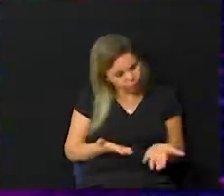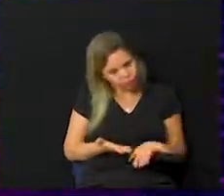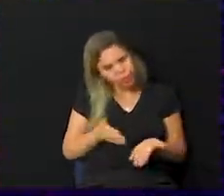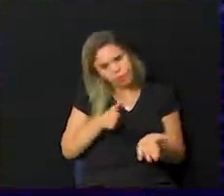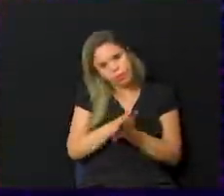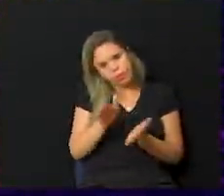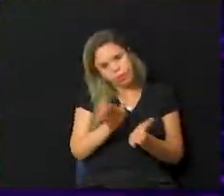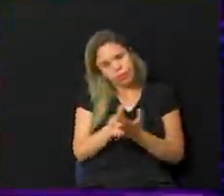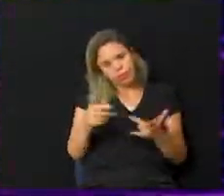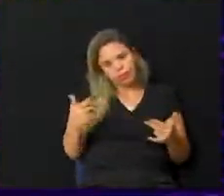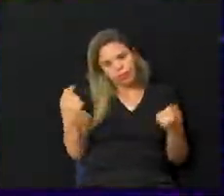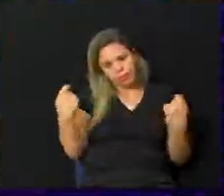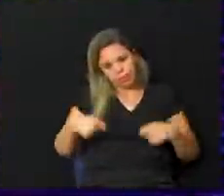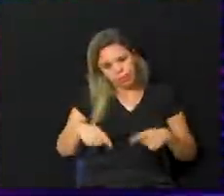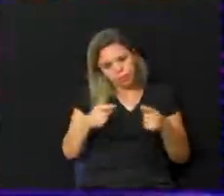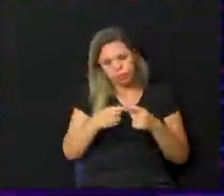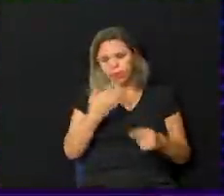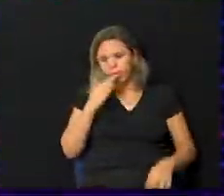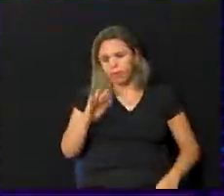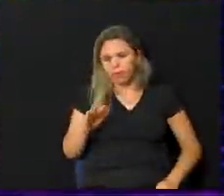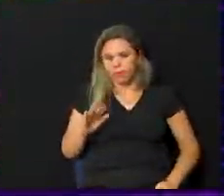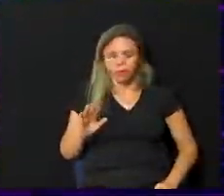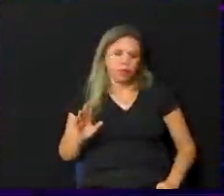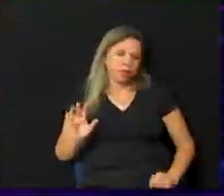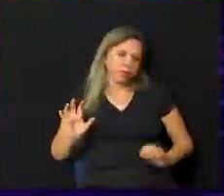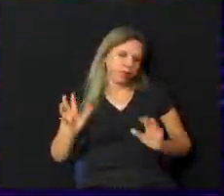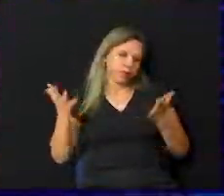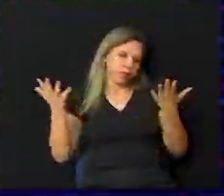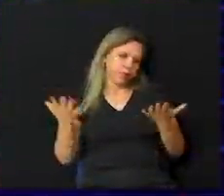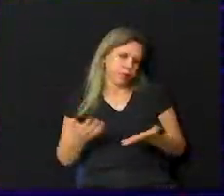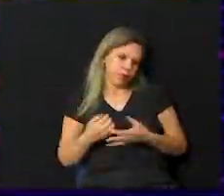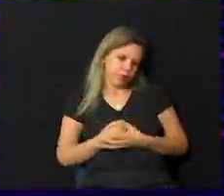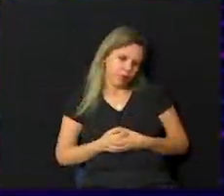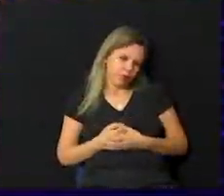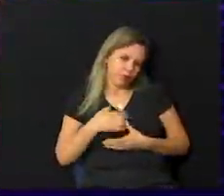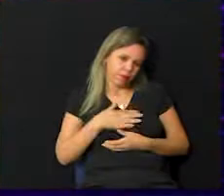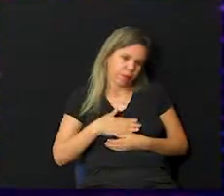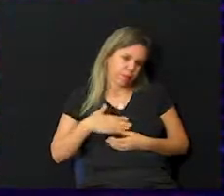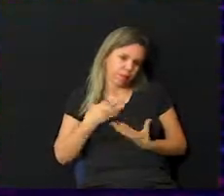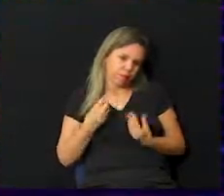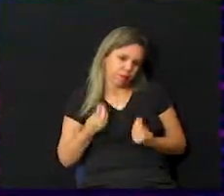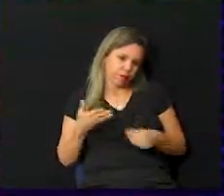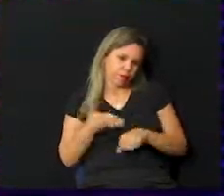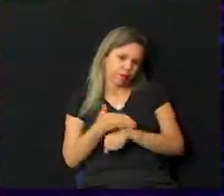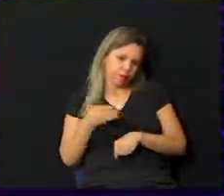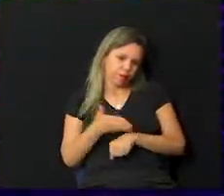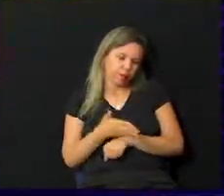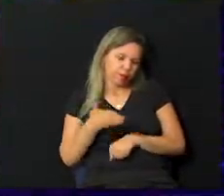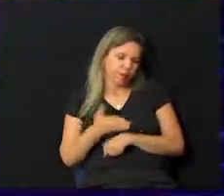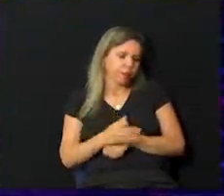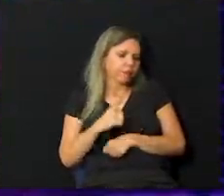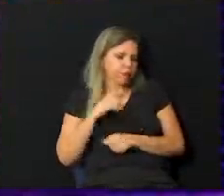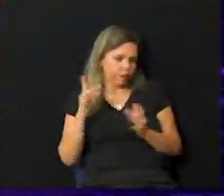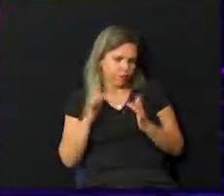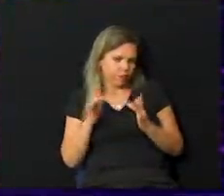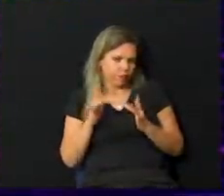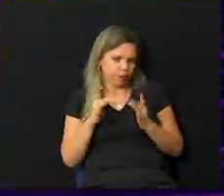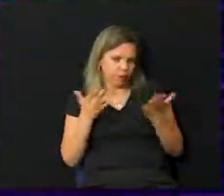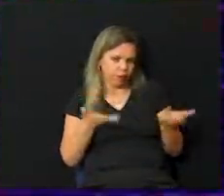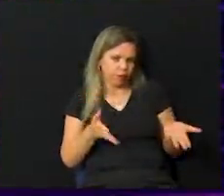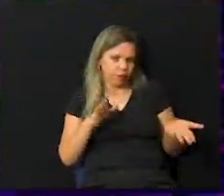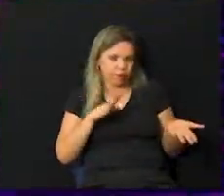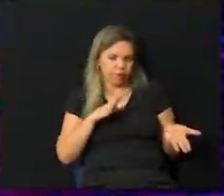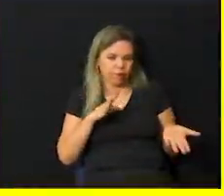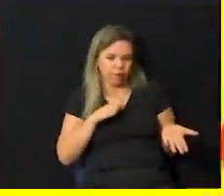ele vai ser impresso sob demanda, eu não posso prometer nenhum evento, mas eu gostaria muitíssimo de participar. Eu tenho alguns contatos aqui na